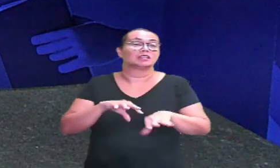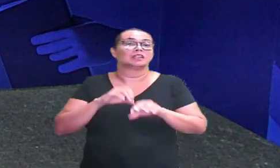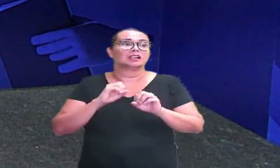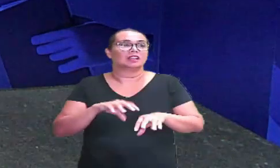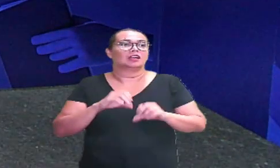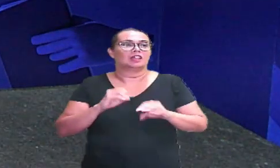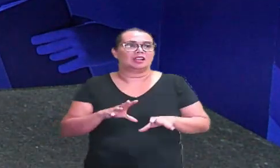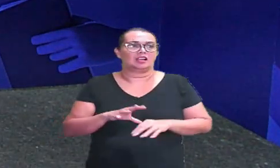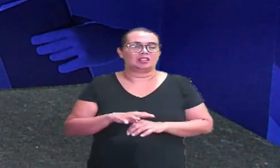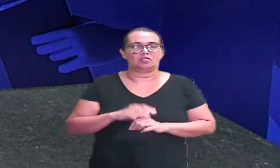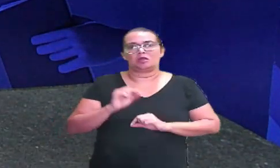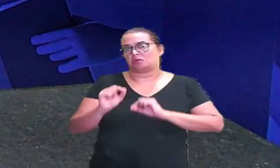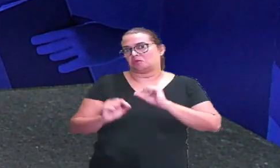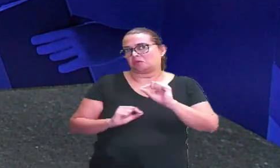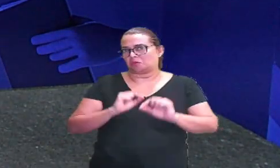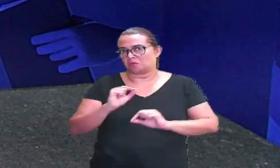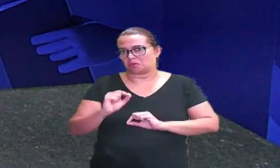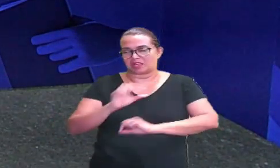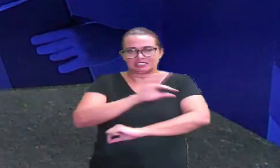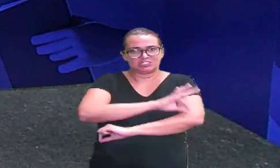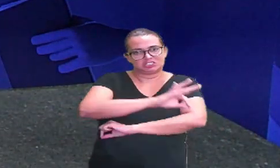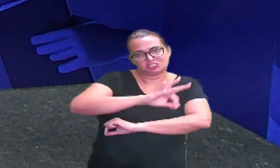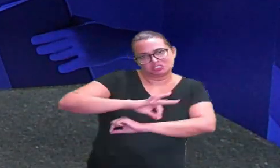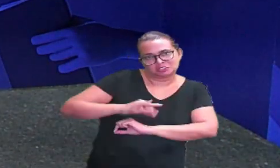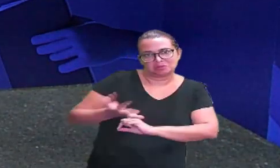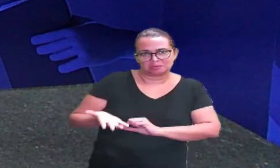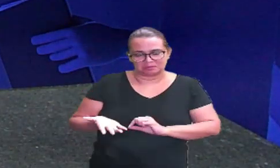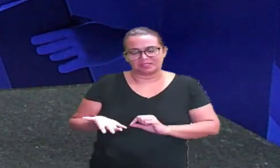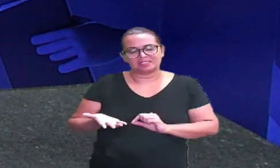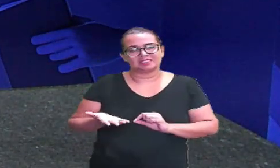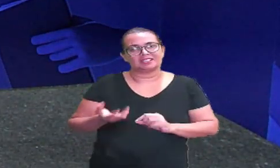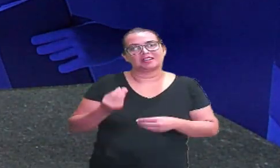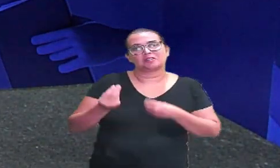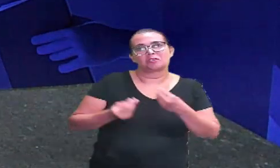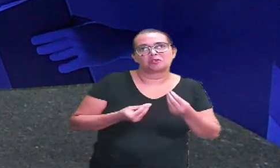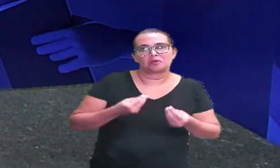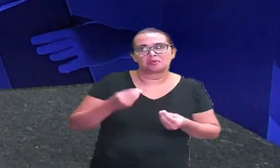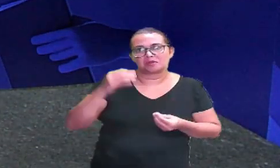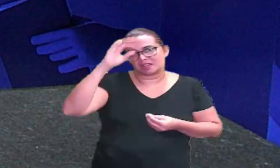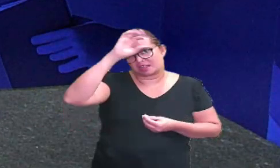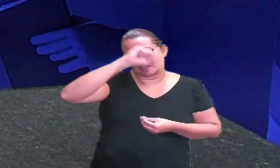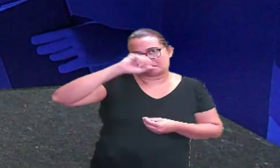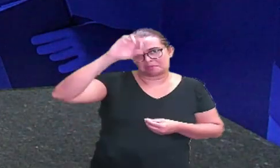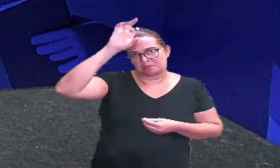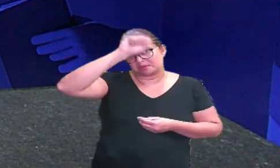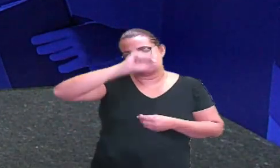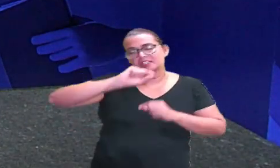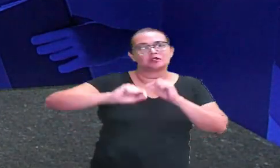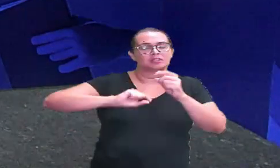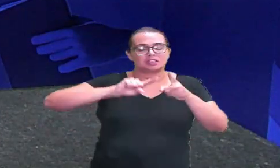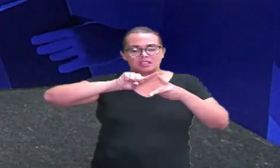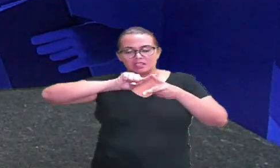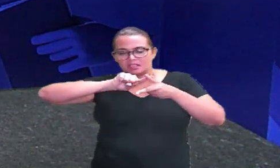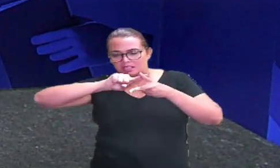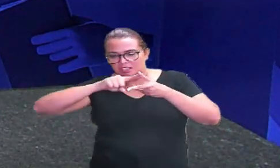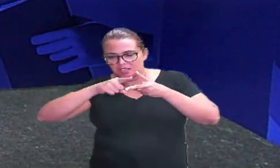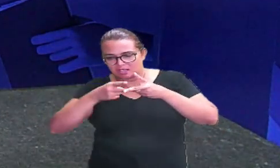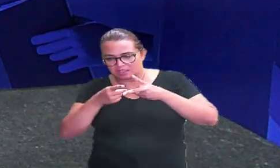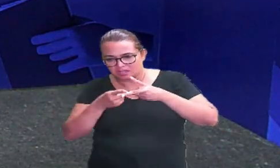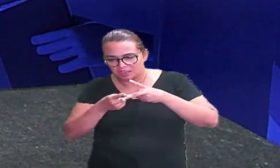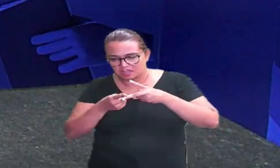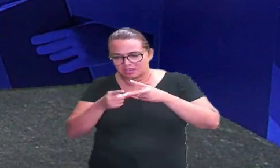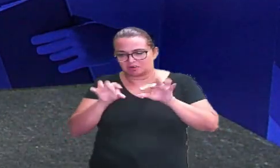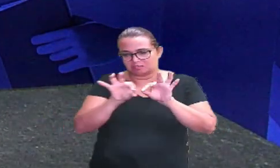mais geométrica, vamos dizer assim, não é? Vamos trabalhar com ângulos e